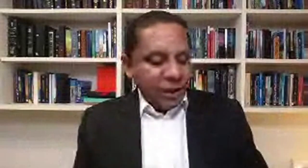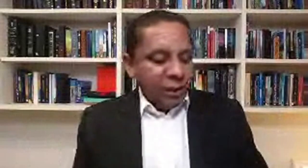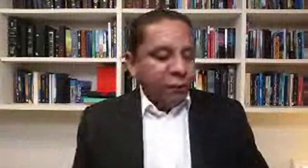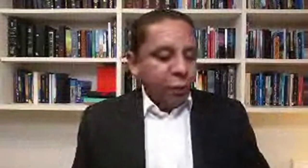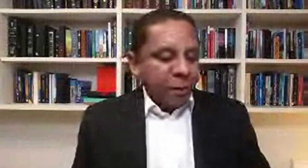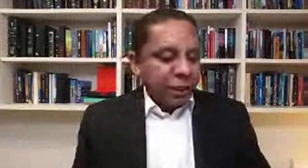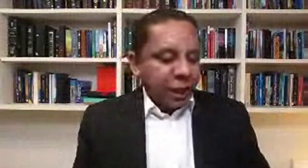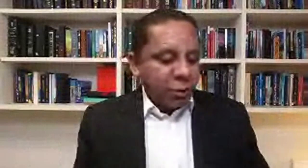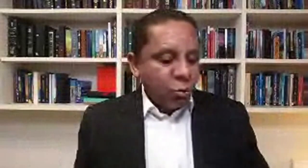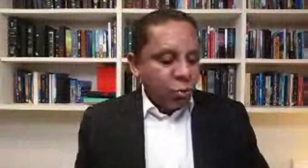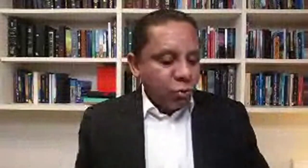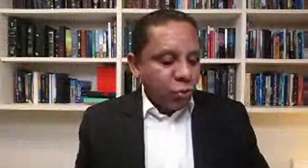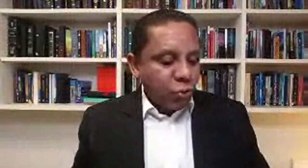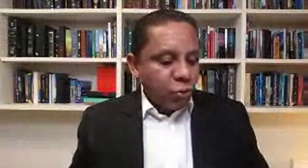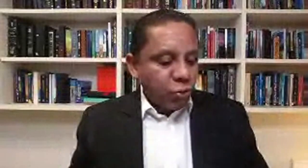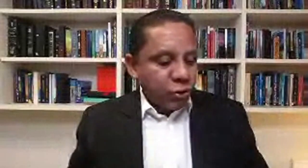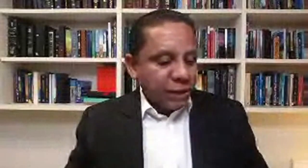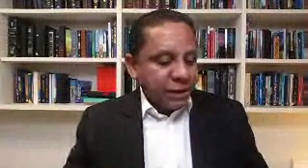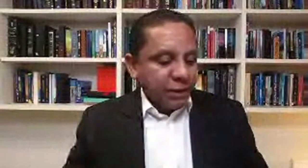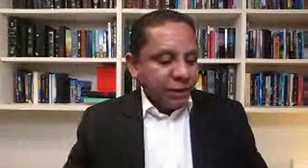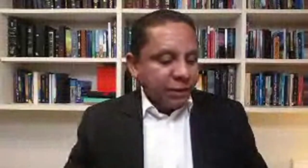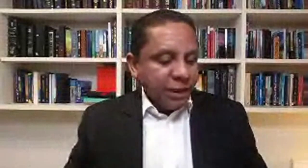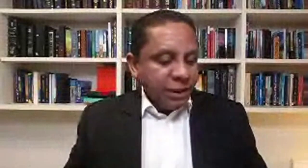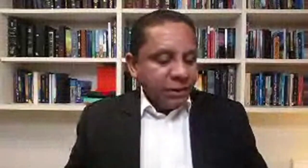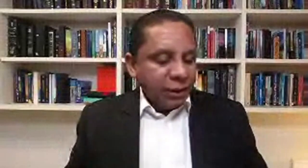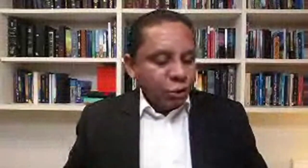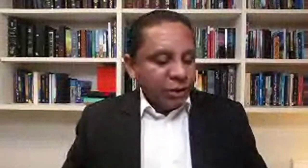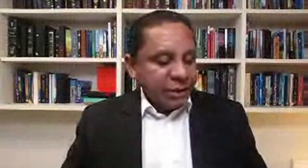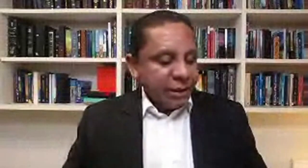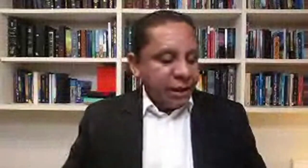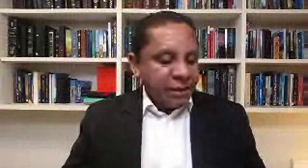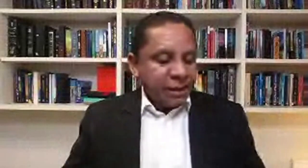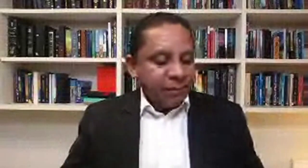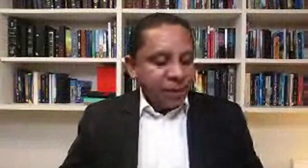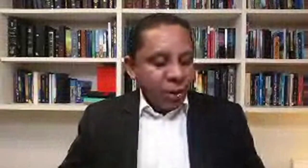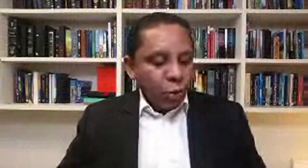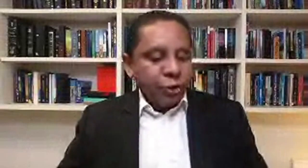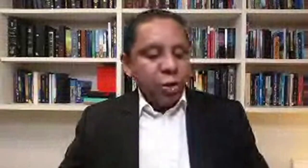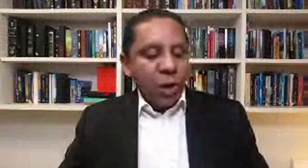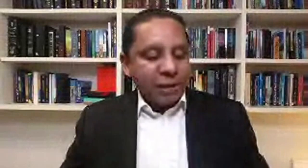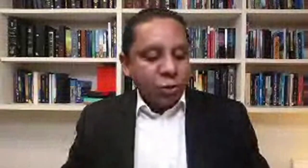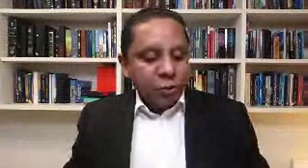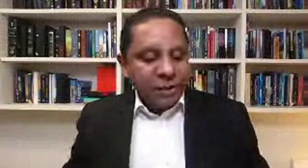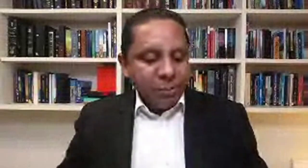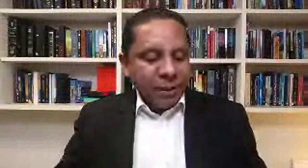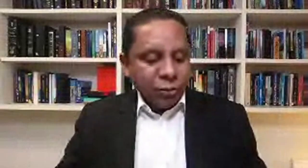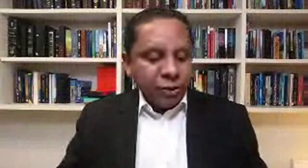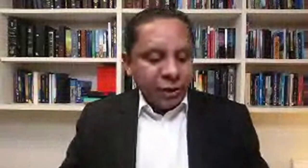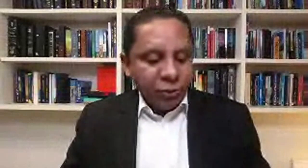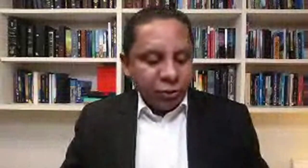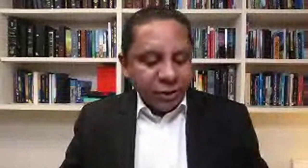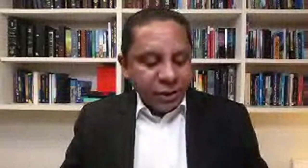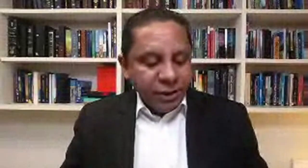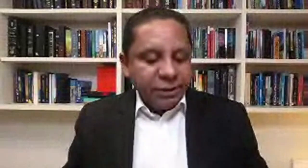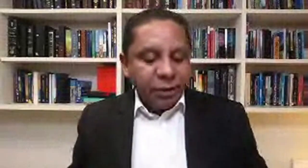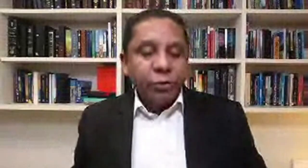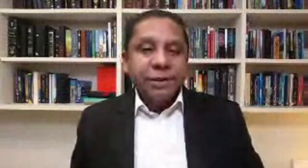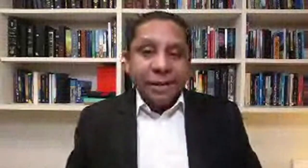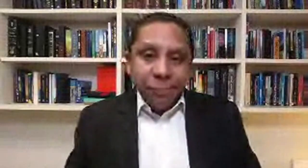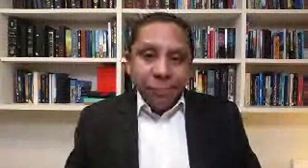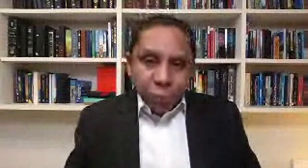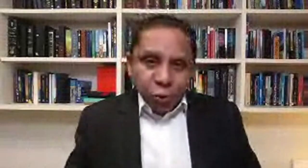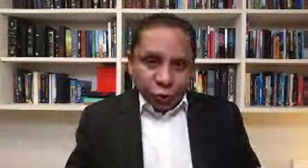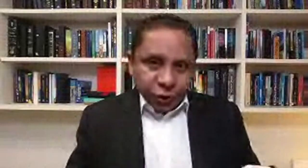e foi pelejar com os restantes da sua descendência, os que guardam os mandamentos de Deus e